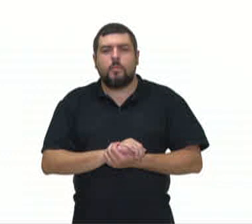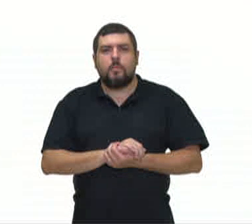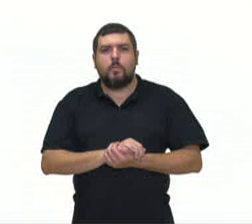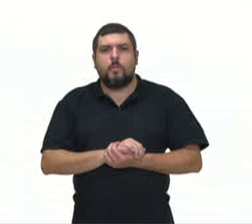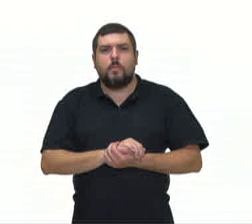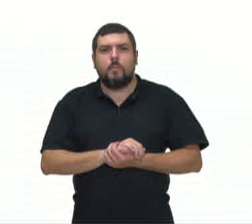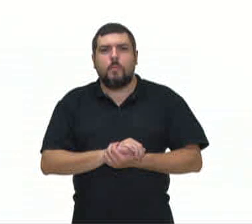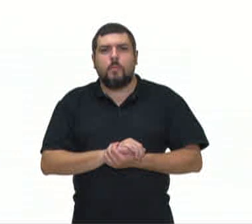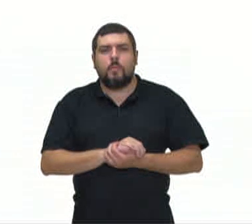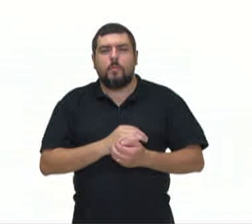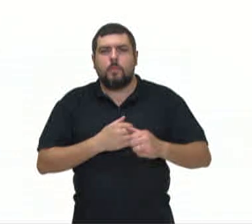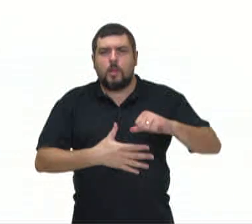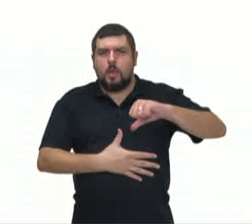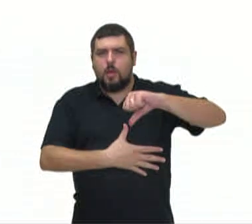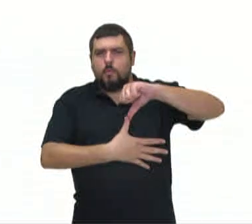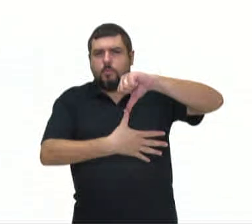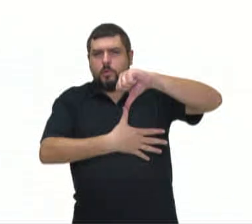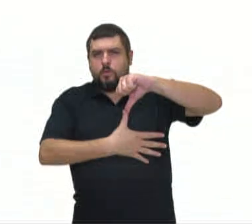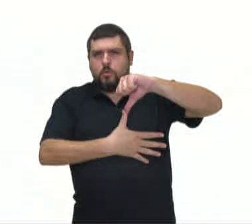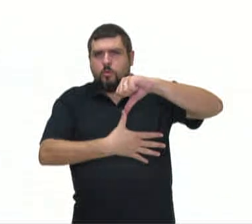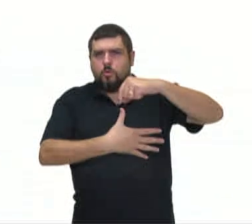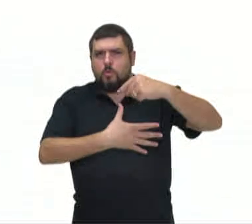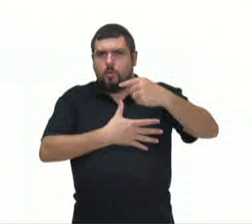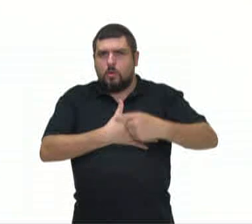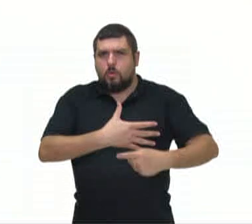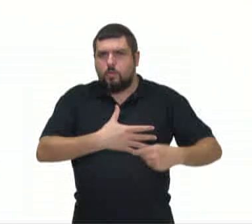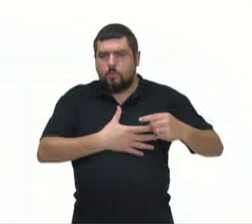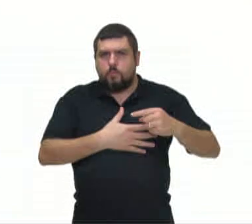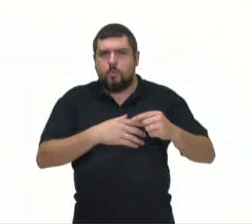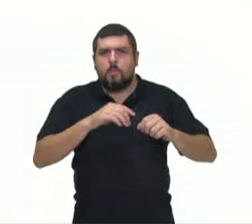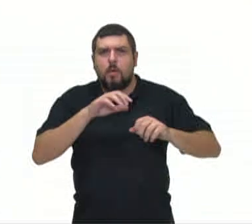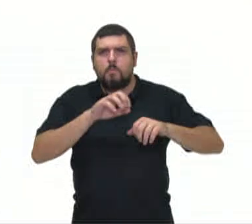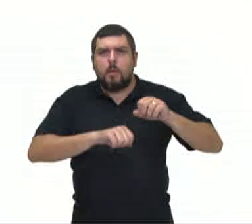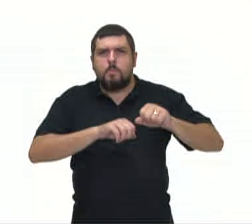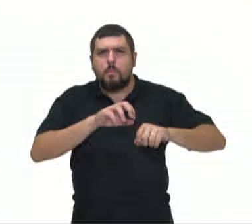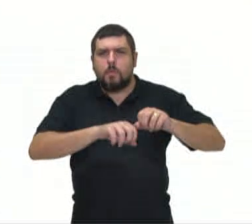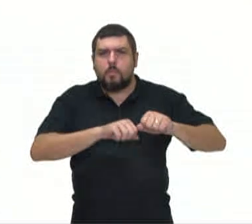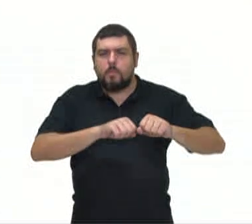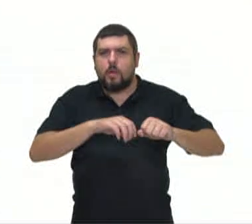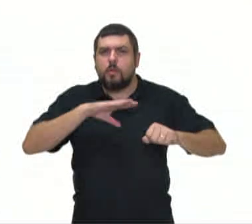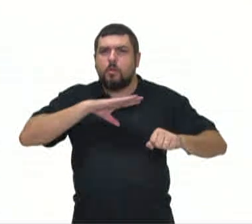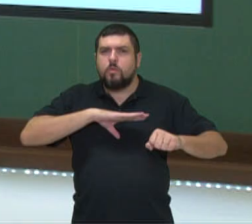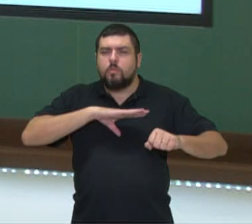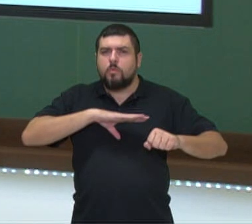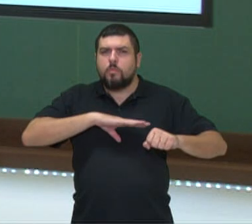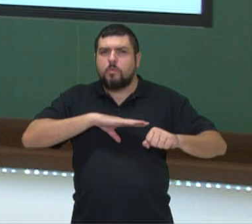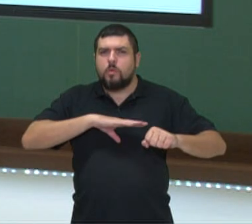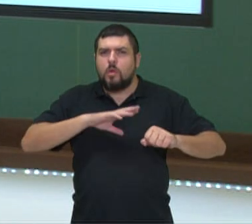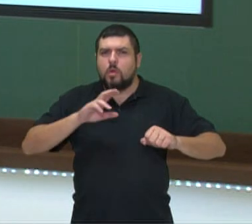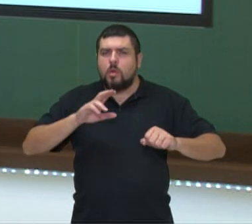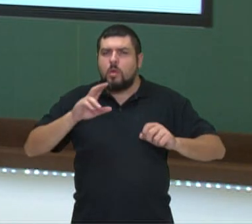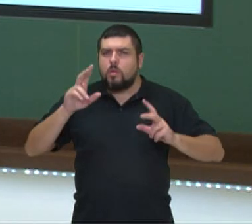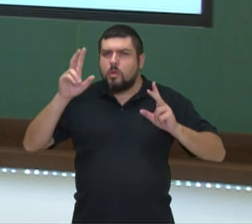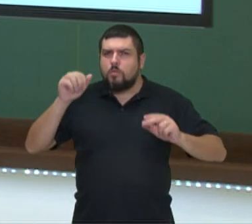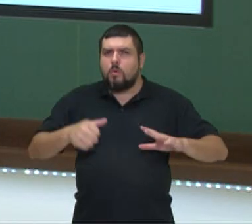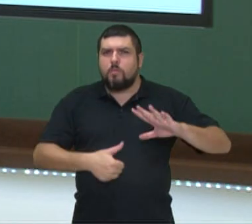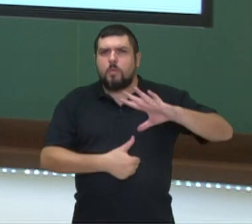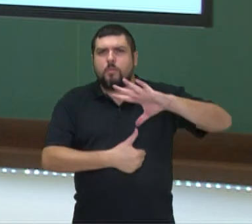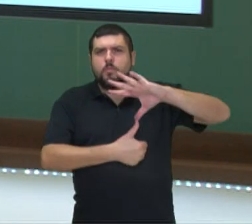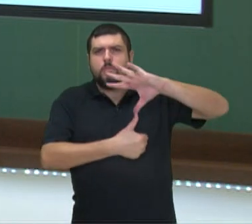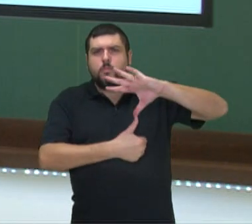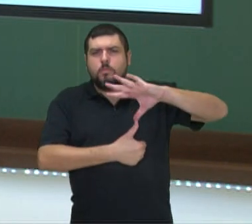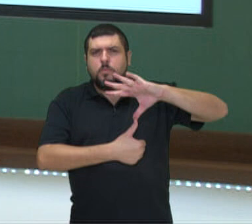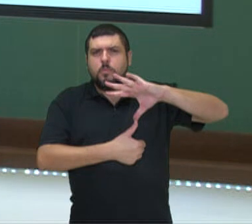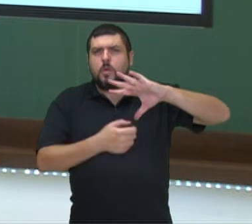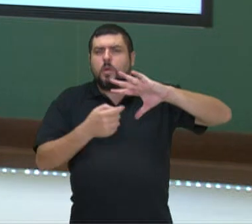Portuguesa houve também uma empresa de colonização, como aconteceu com a América do Norte? E aí a gente começa a